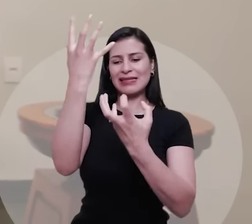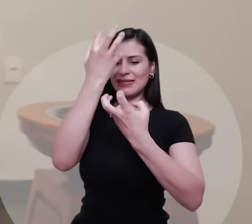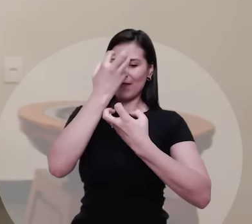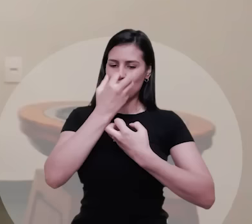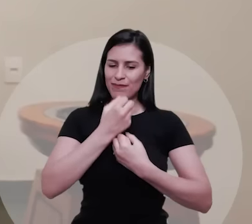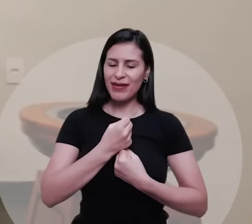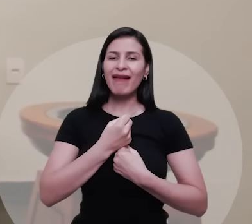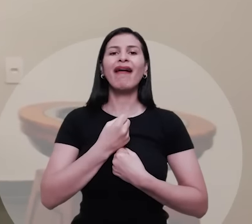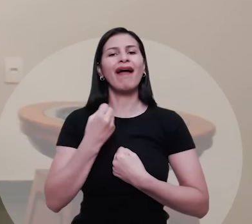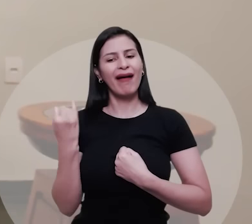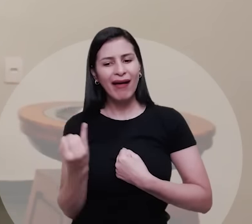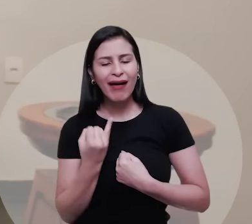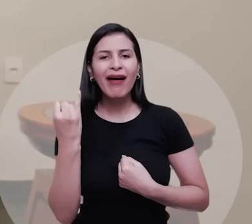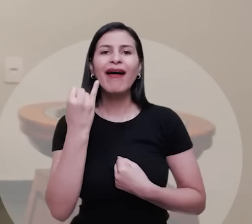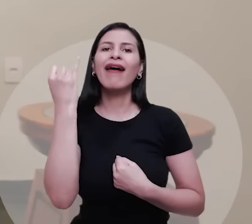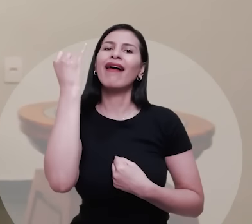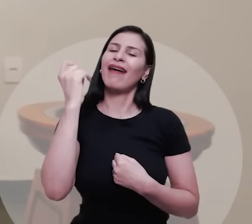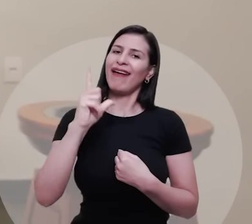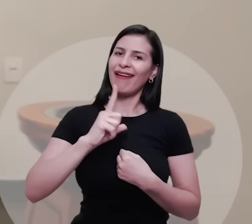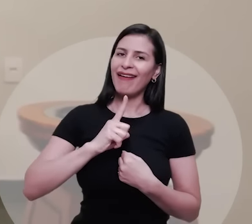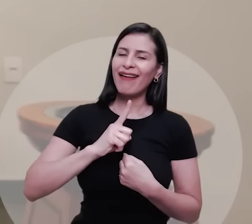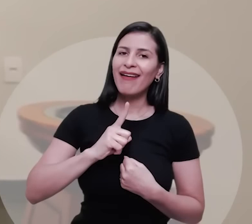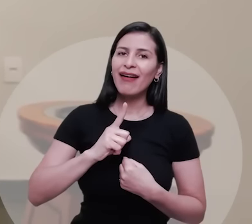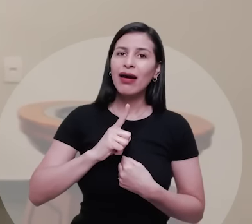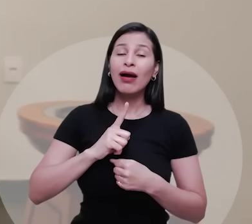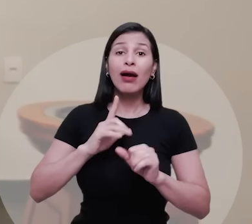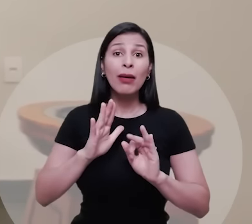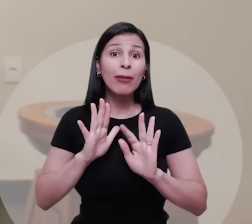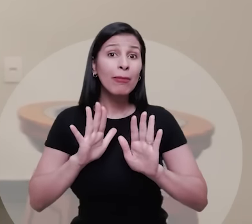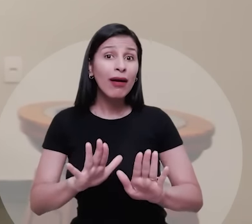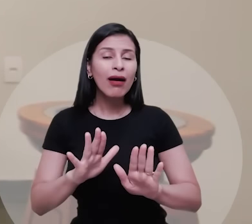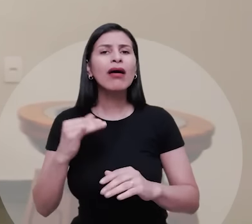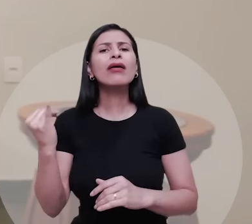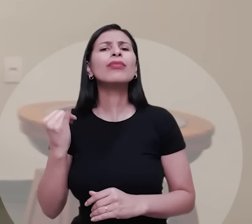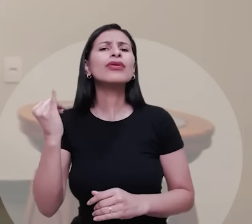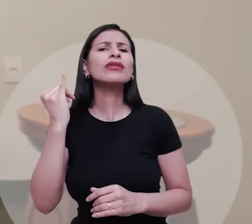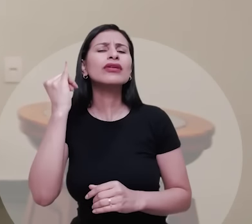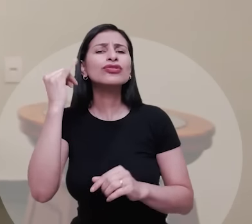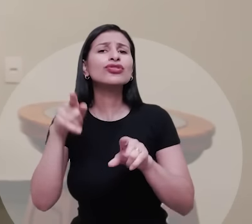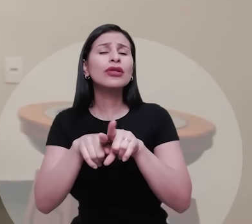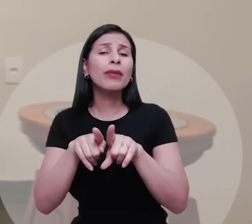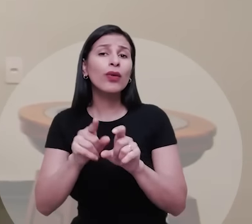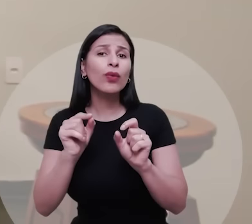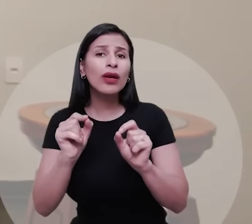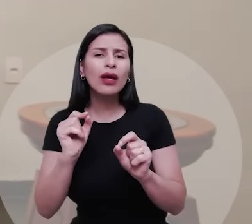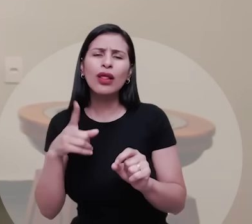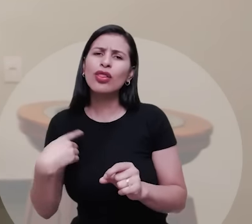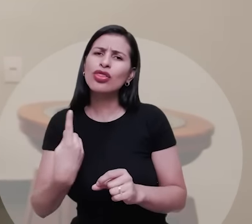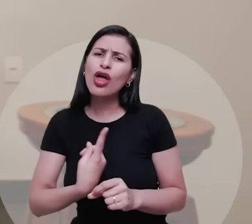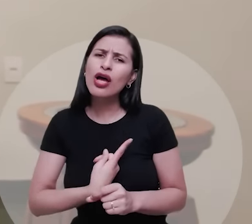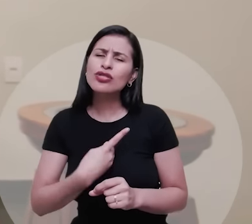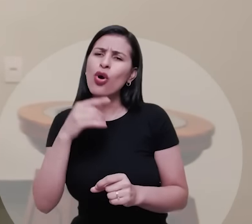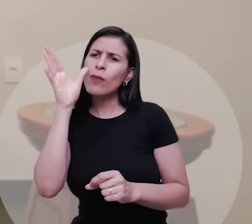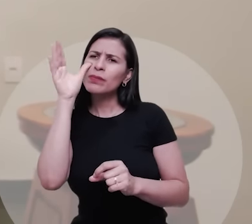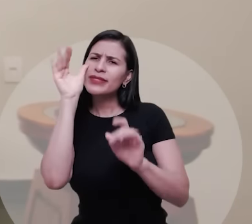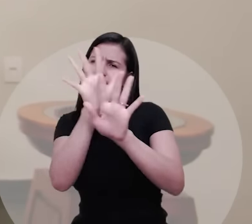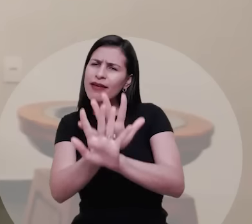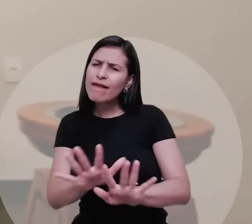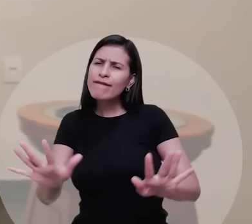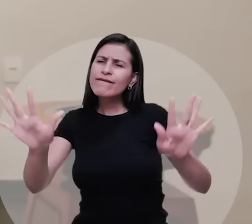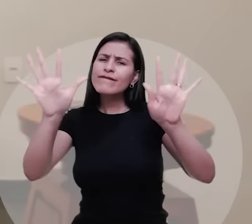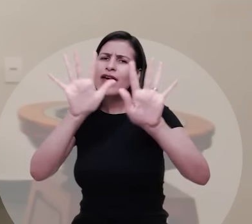importante. Mas é importante nós olharmos para o contexto de Jesus e Nicodemos